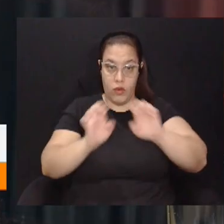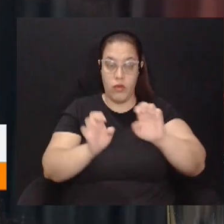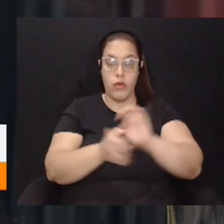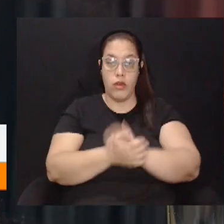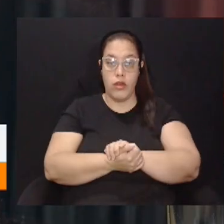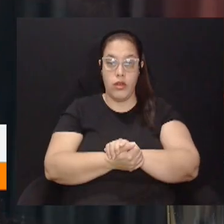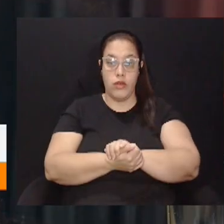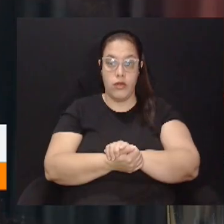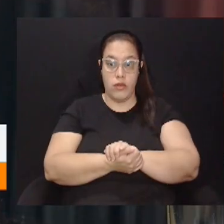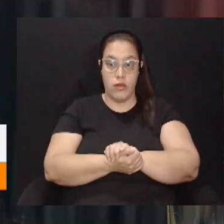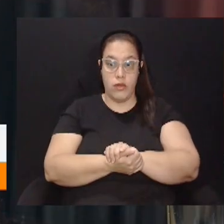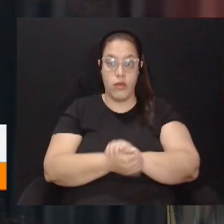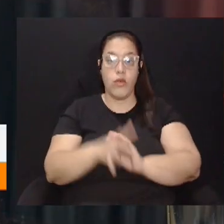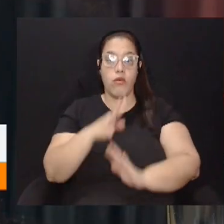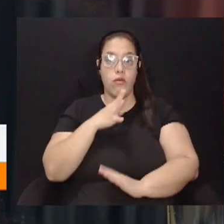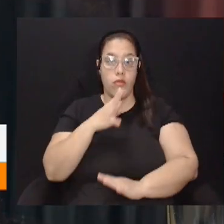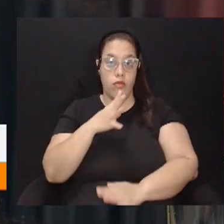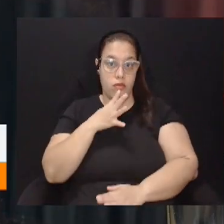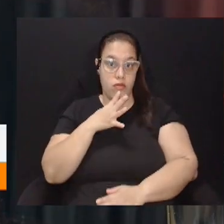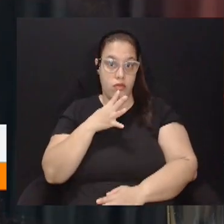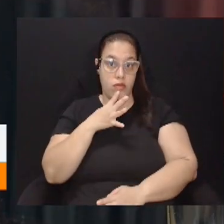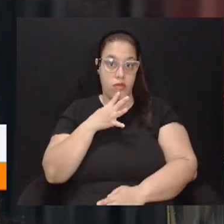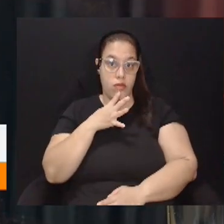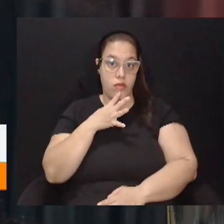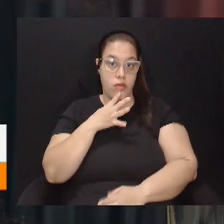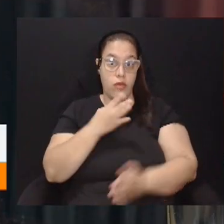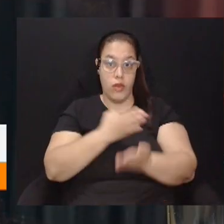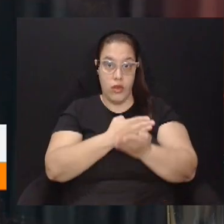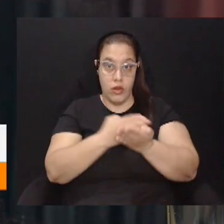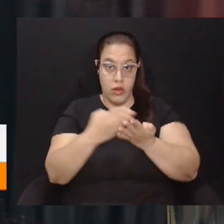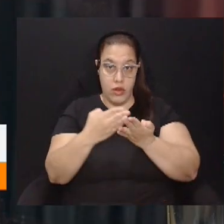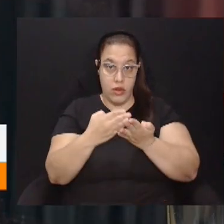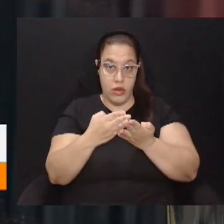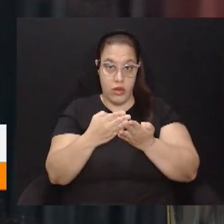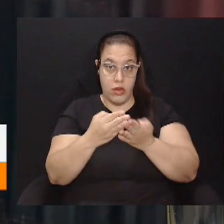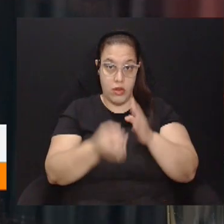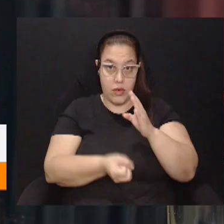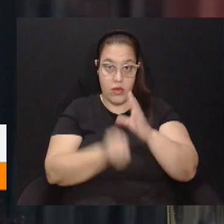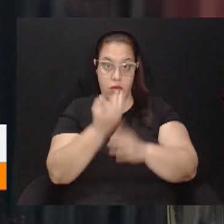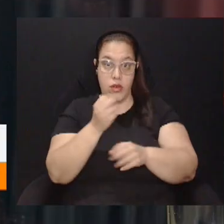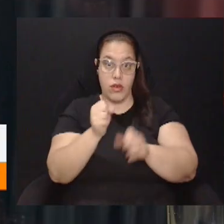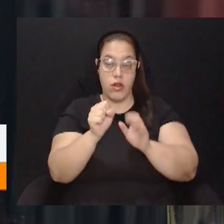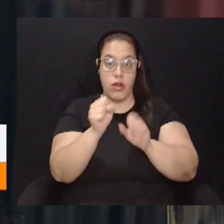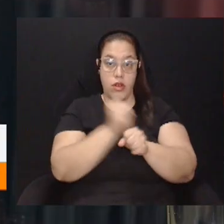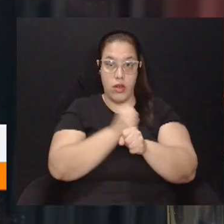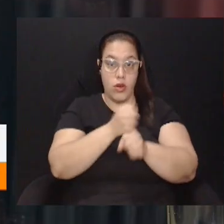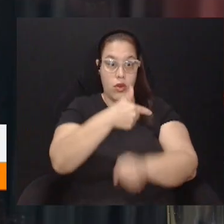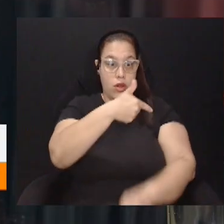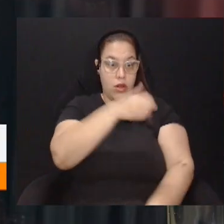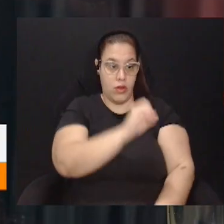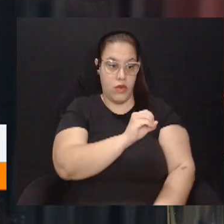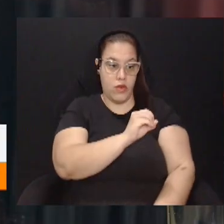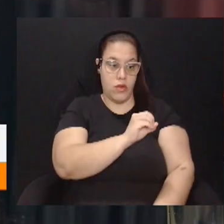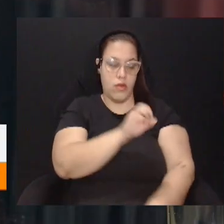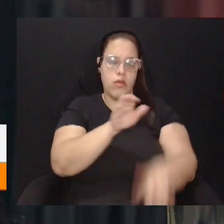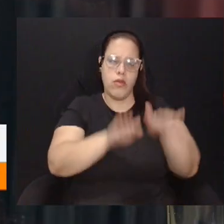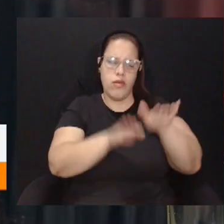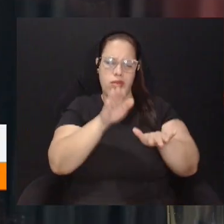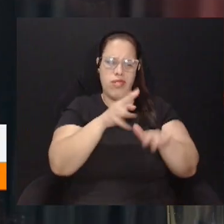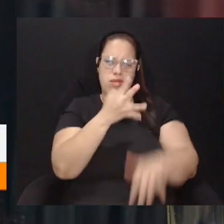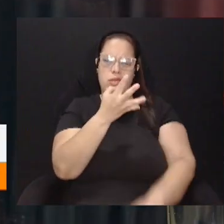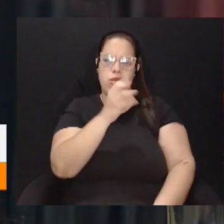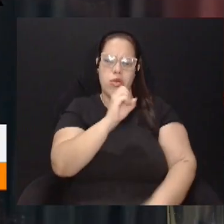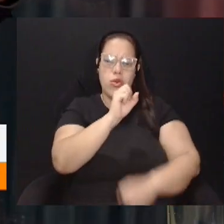os conhecemos, eles começam a nascer a partir dos anos 70. Então, mais ou menos 40